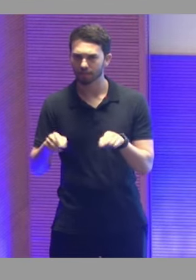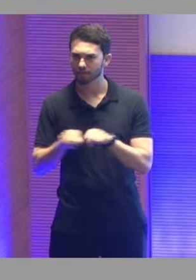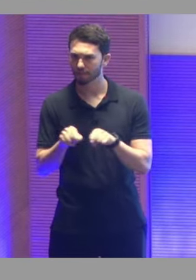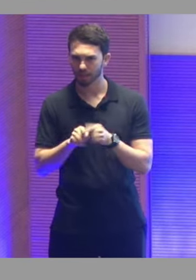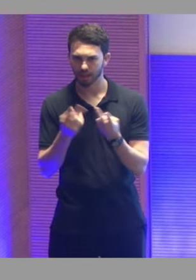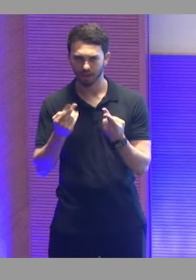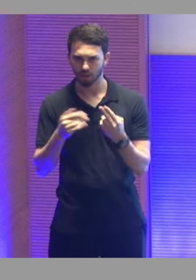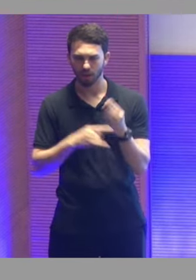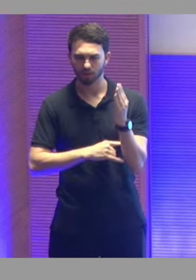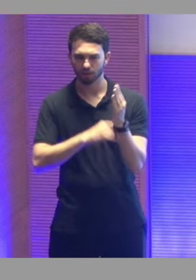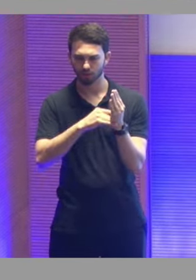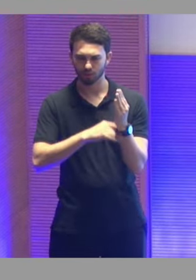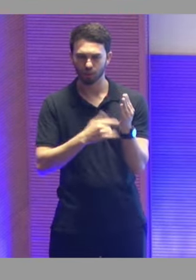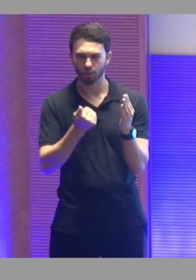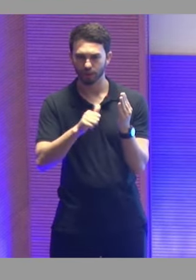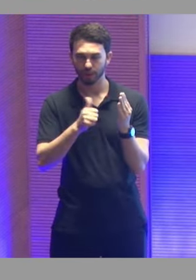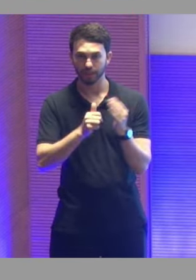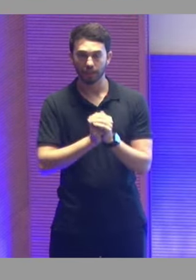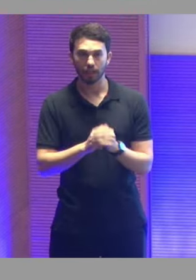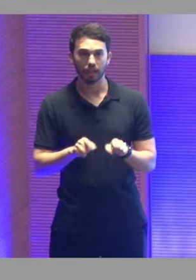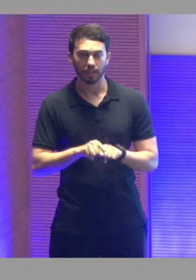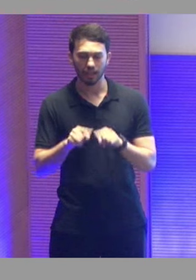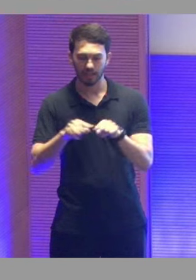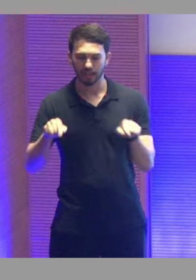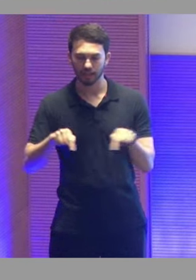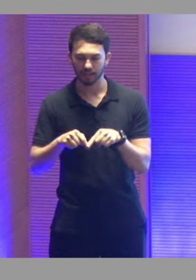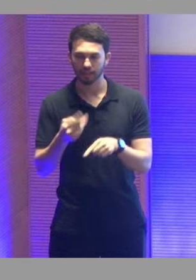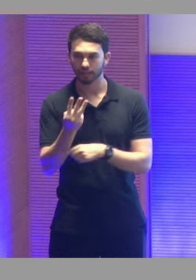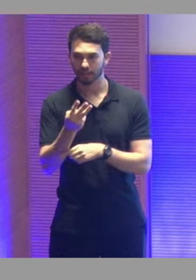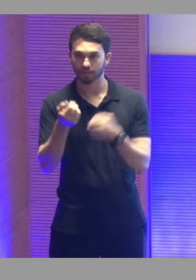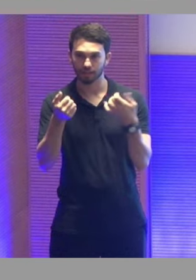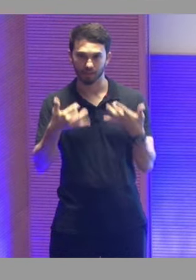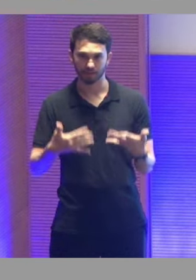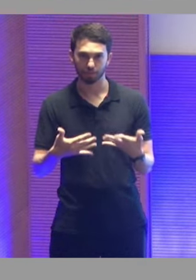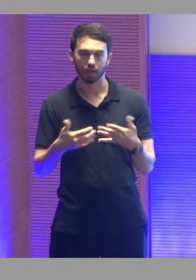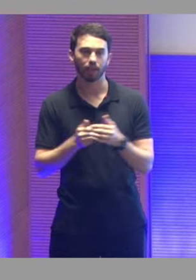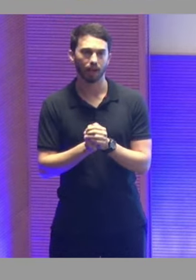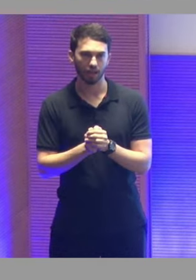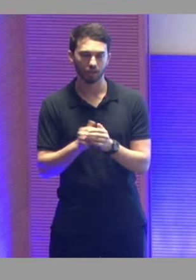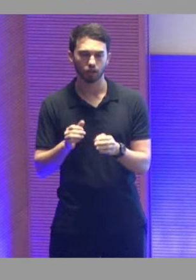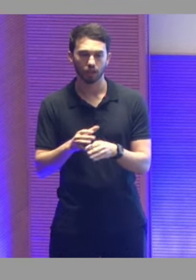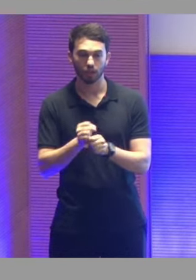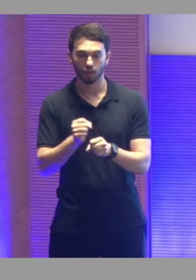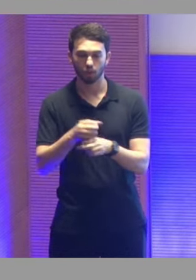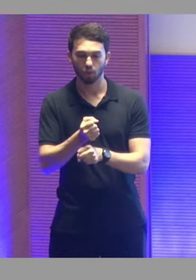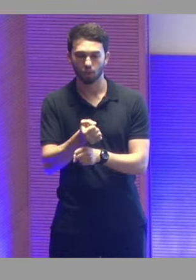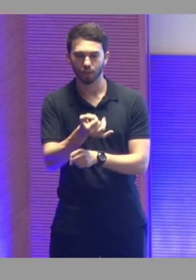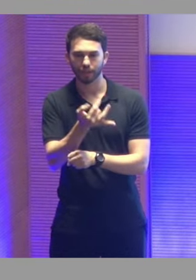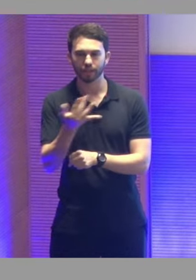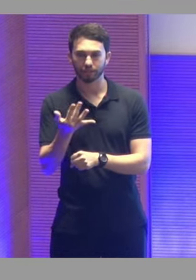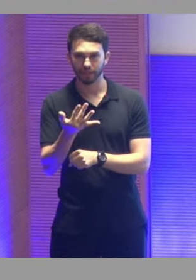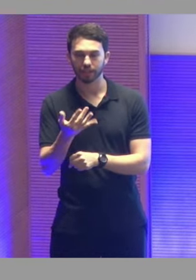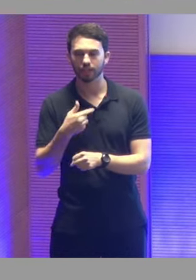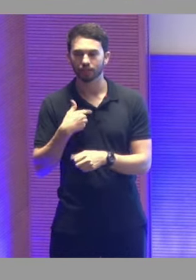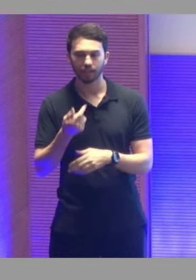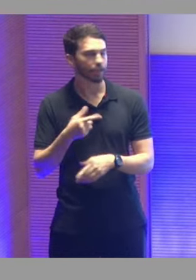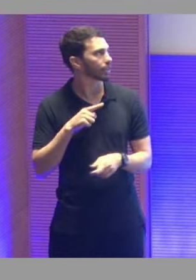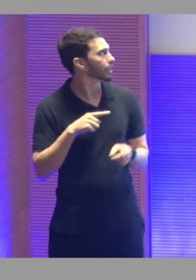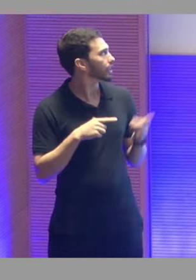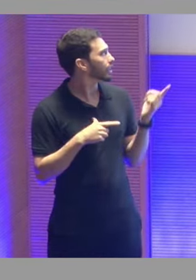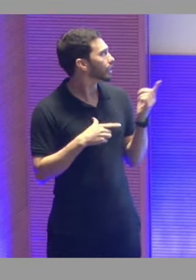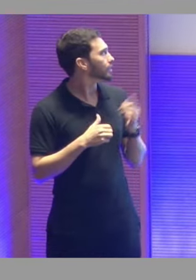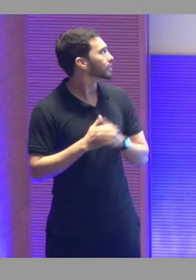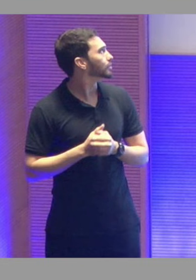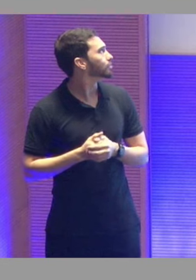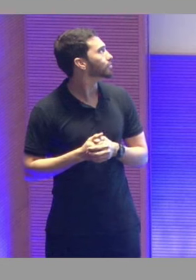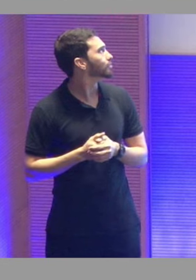11º andar a gente tem na sala três Como eu disse que a gente vai falar sobre quantificação temos Sanepar a